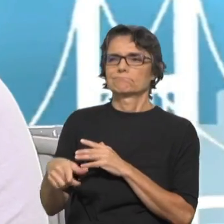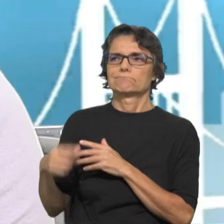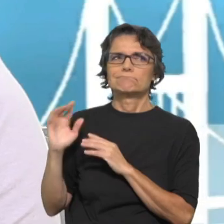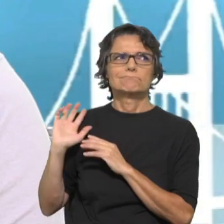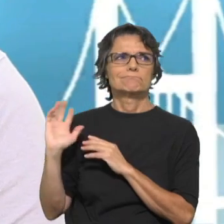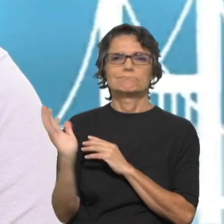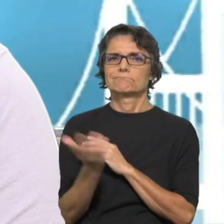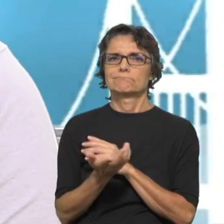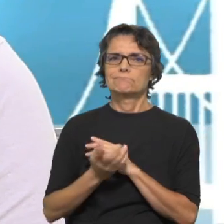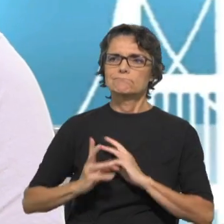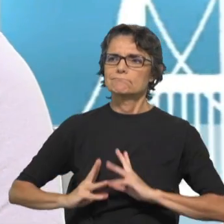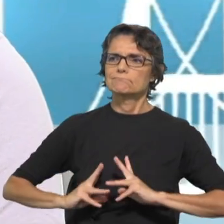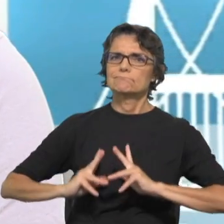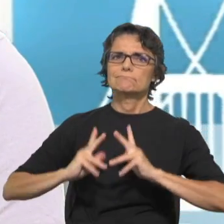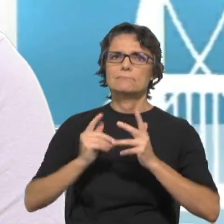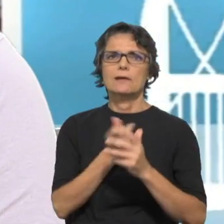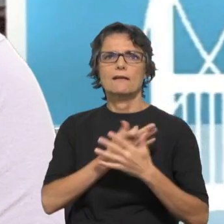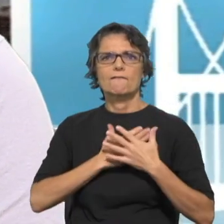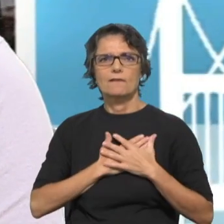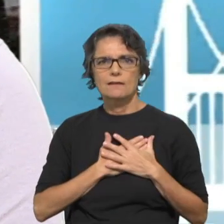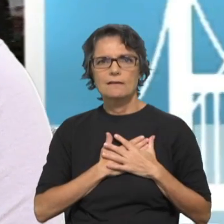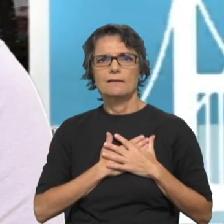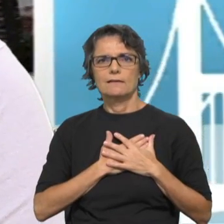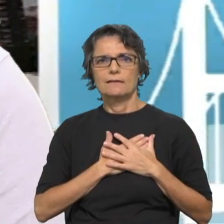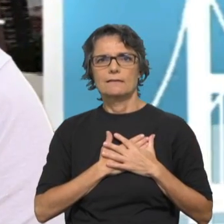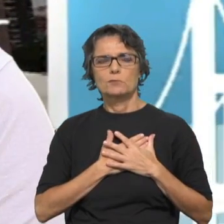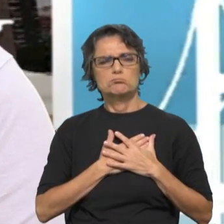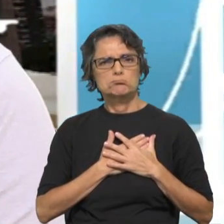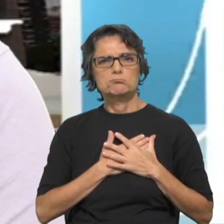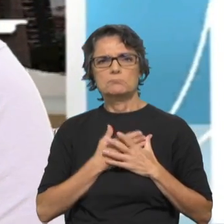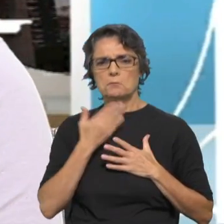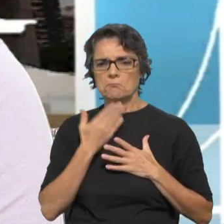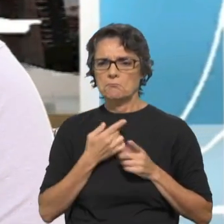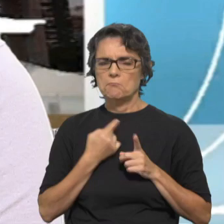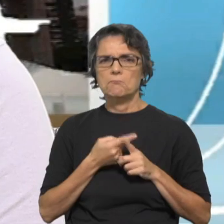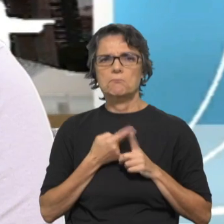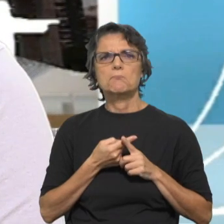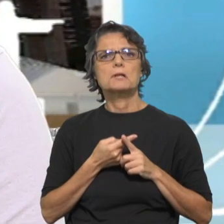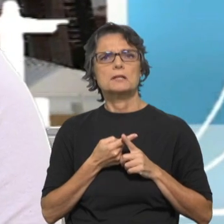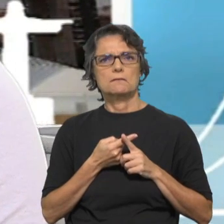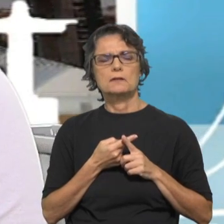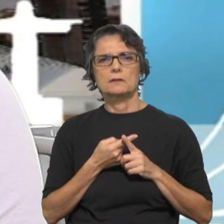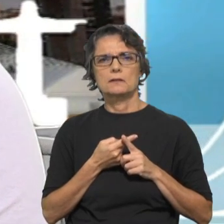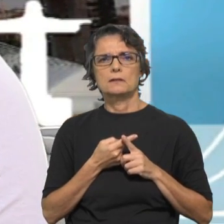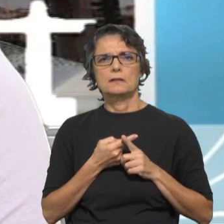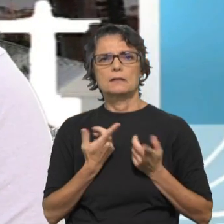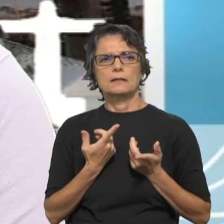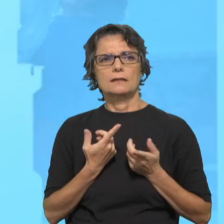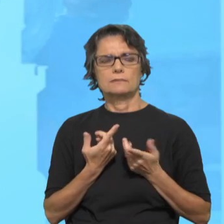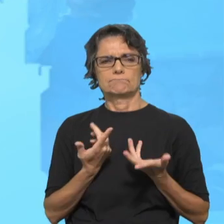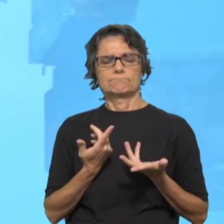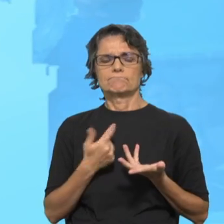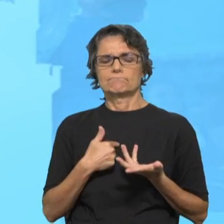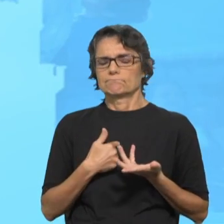fé que conseguiria ter noutra experiência, mas sei que essa experiência tem sido única e tem sido muito